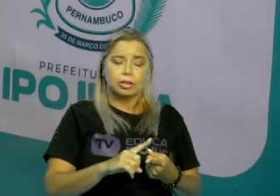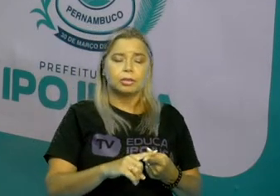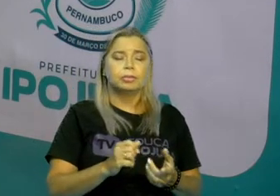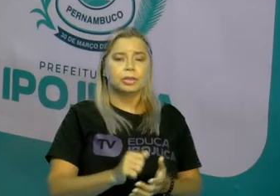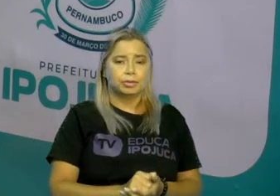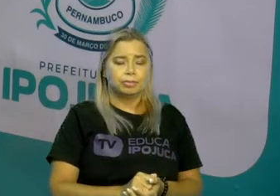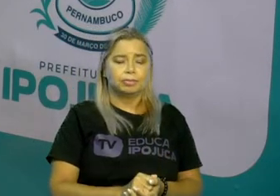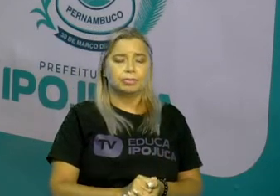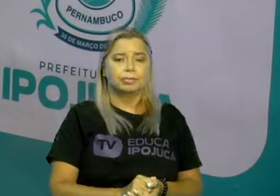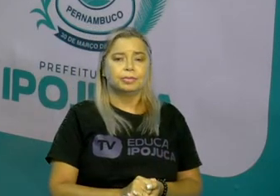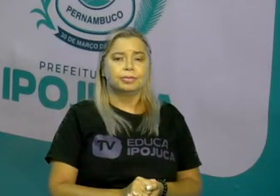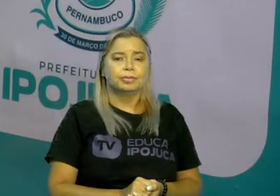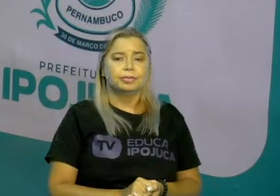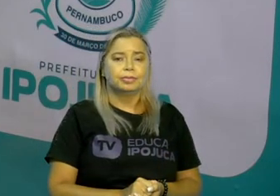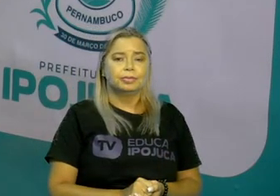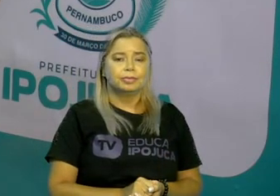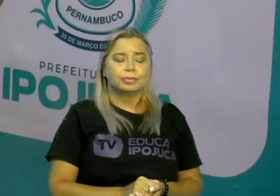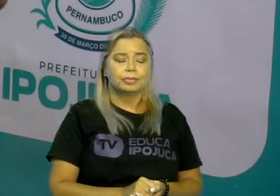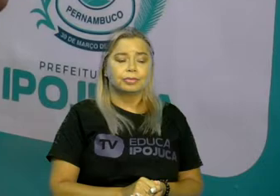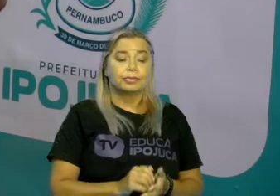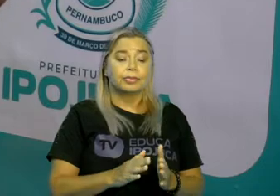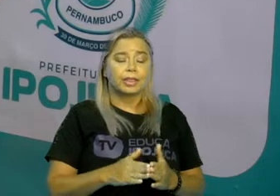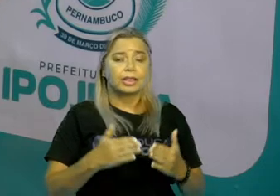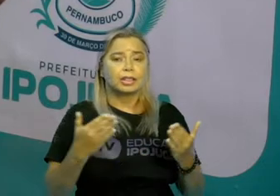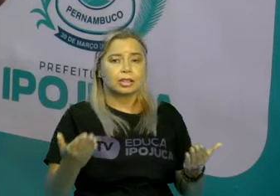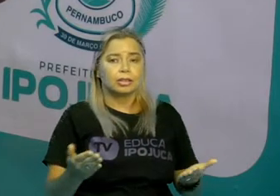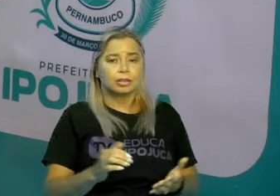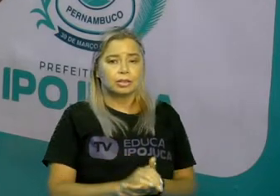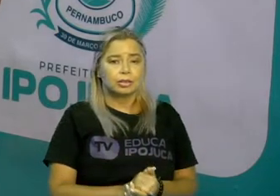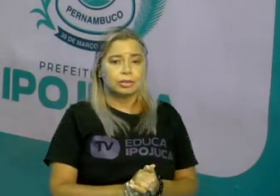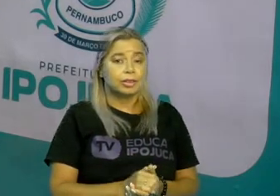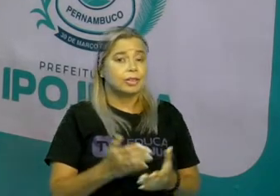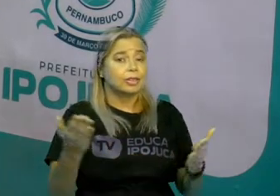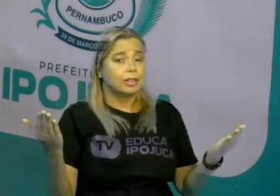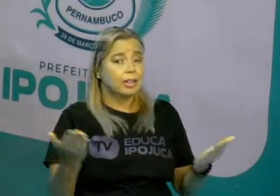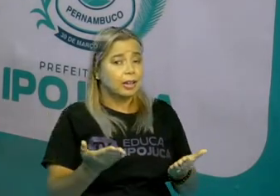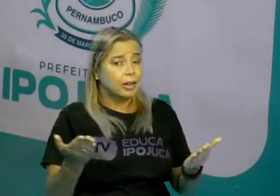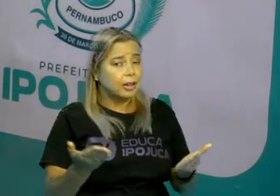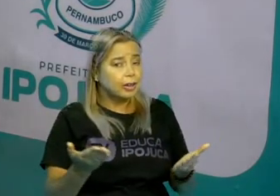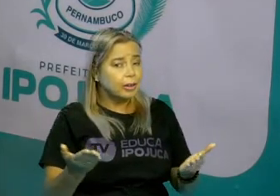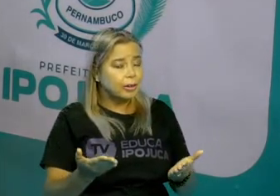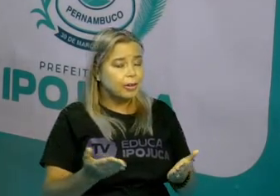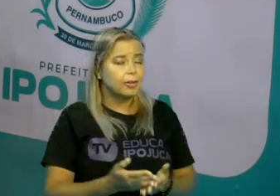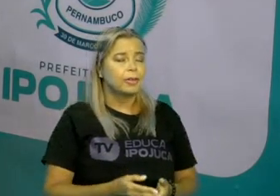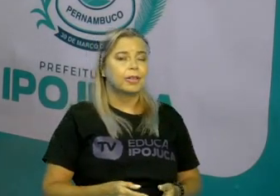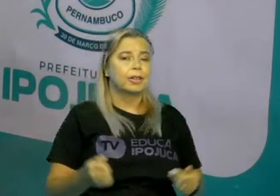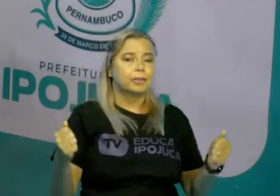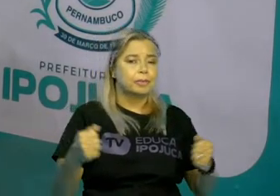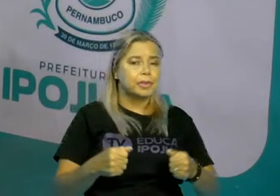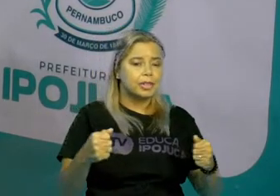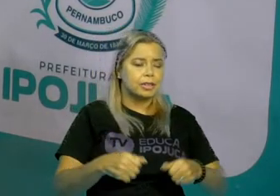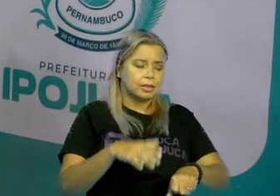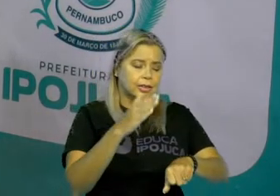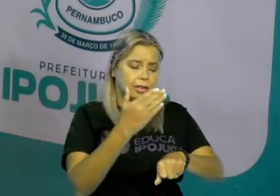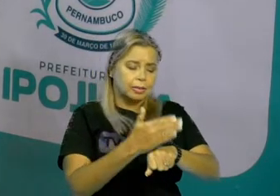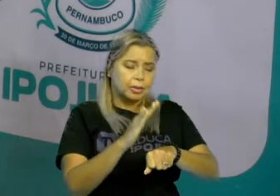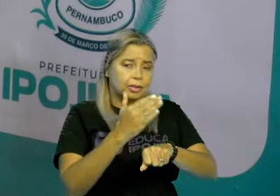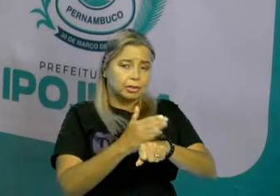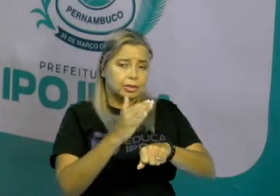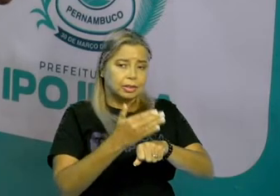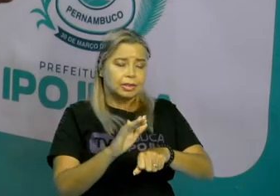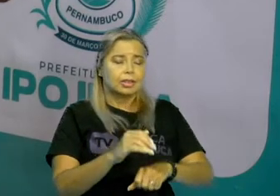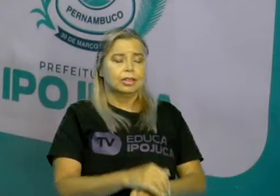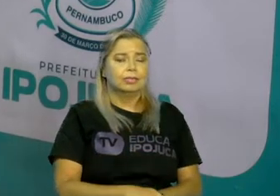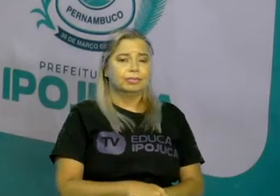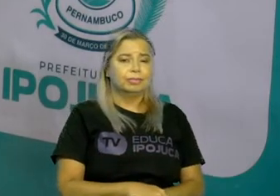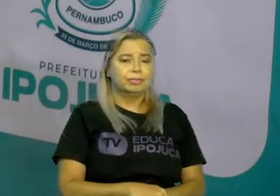quantidade e sendo assim é Hora de Aprender fazendo é um momento nosso desafio